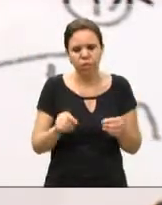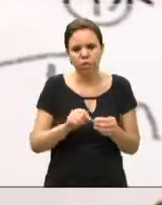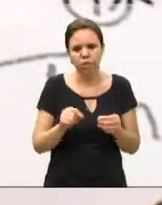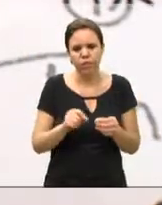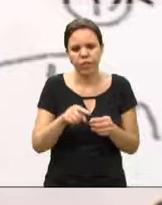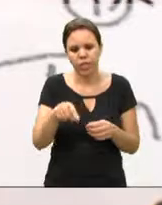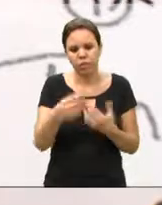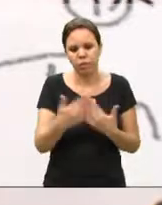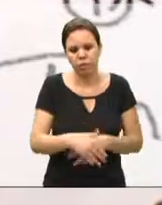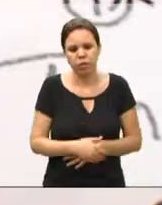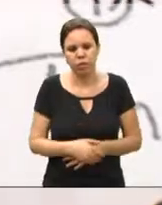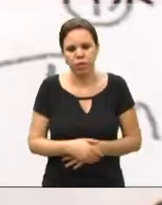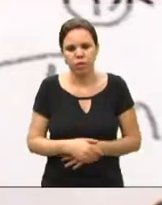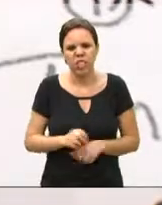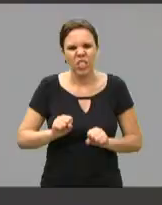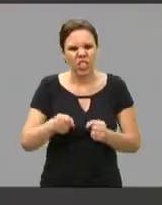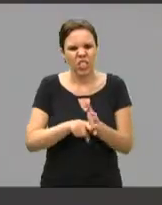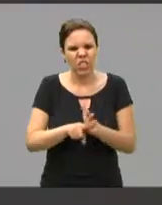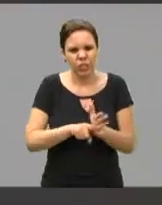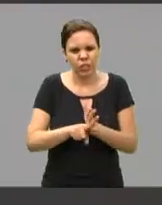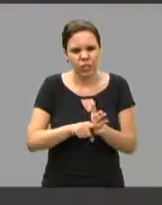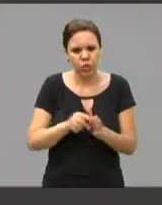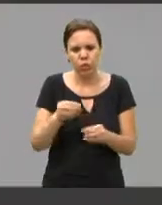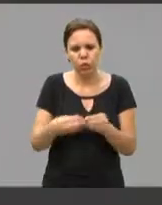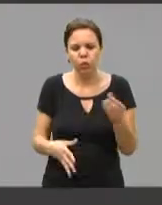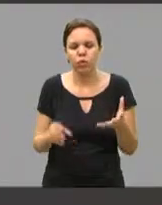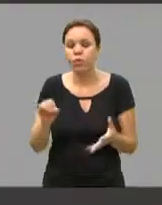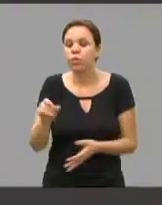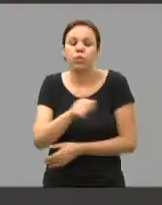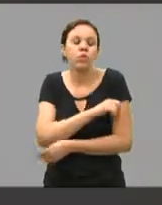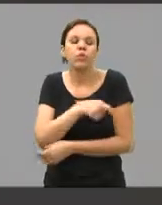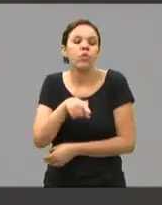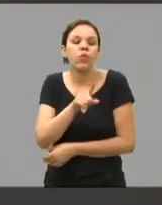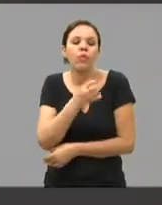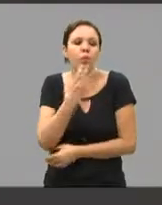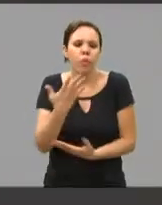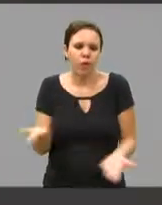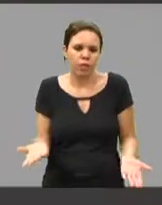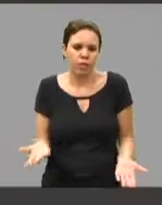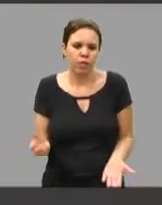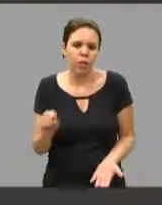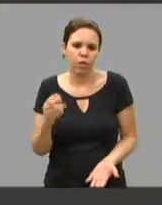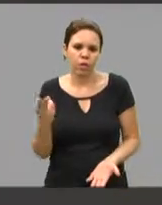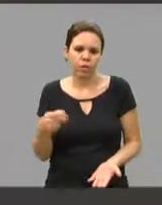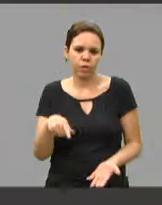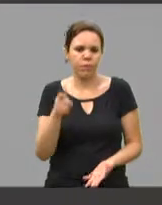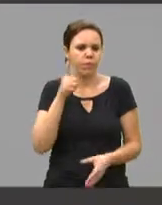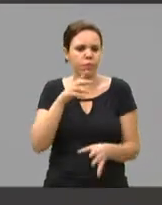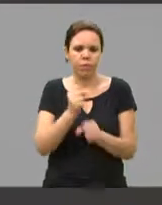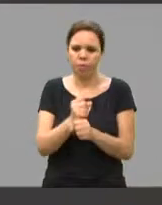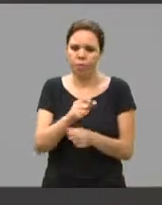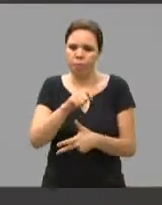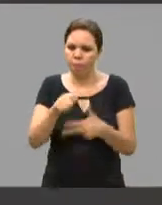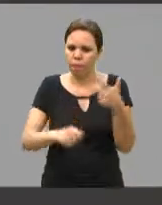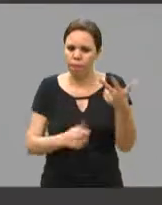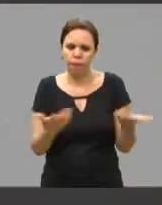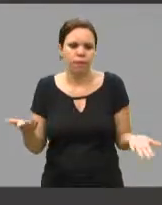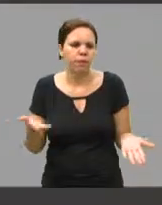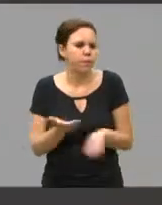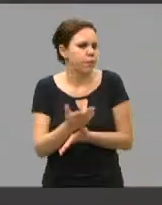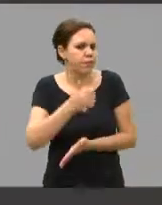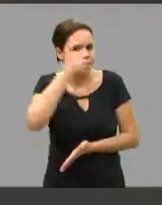abordado naquela prova e correr atrás do conteúdo. Agora, se o aluno não for bem, né, ou não pontuou bem no Enem, não passou